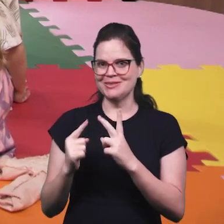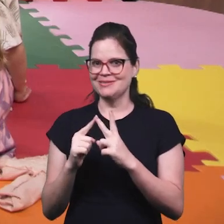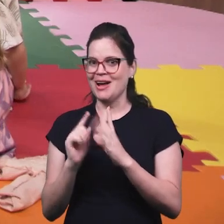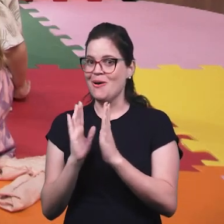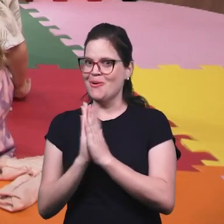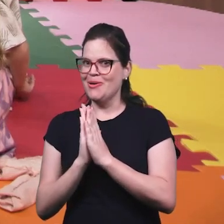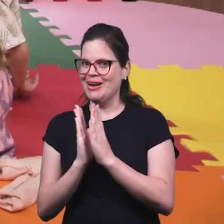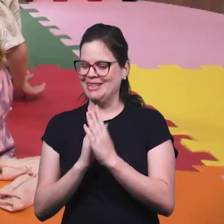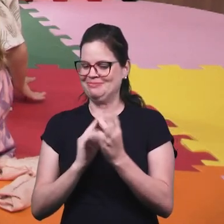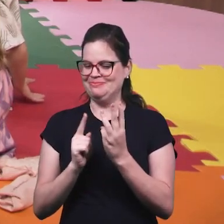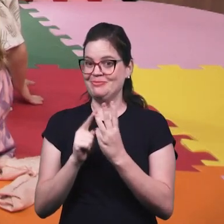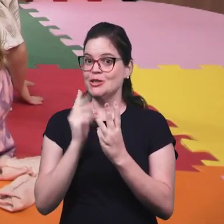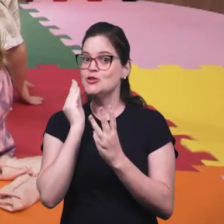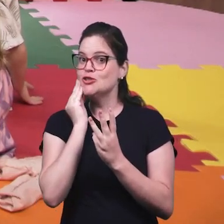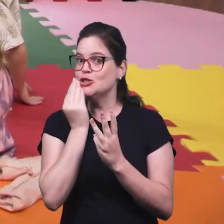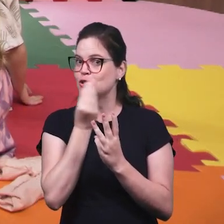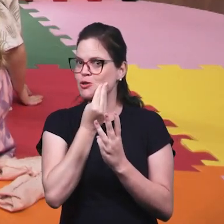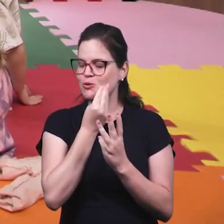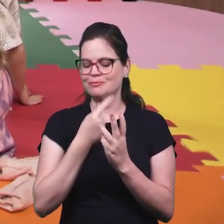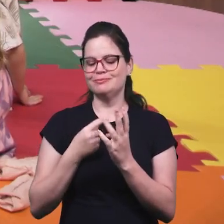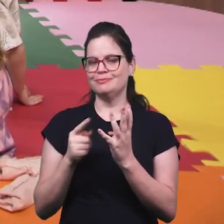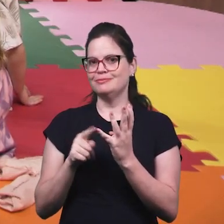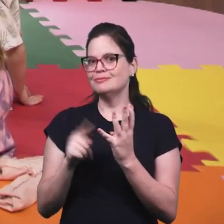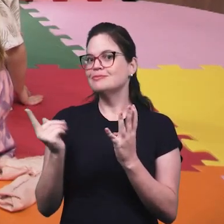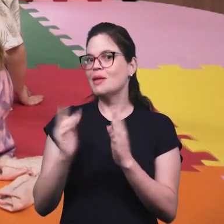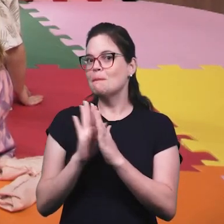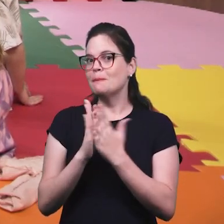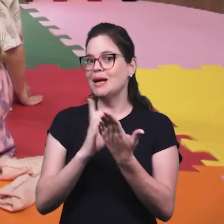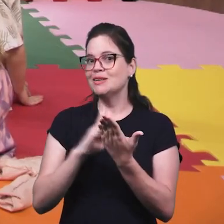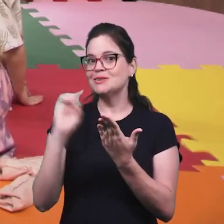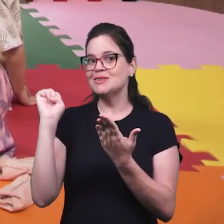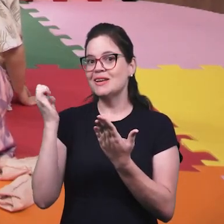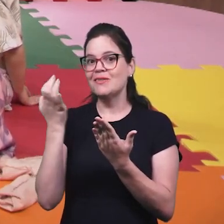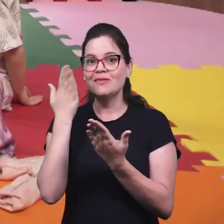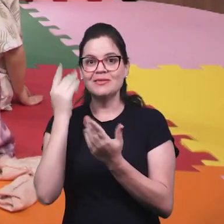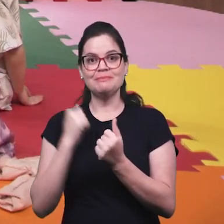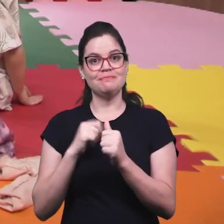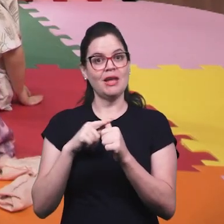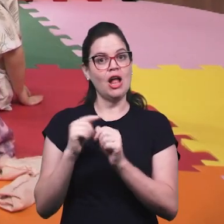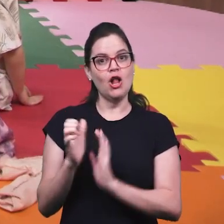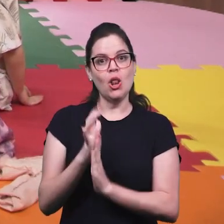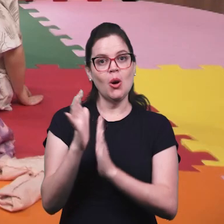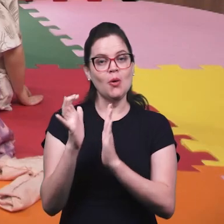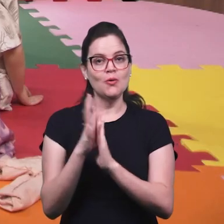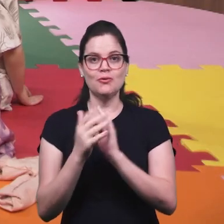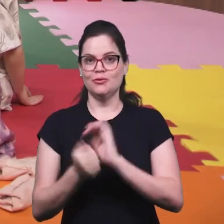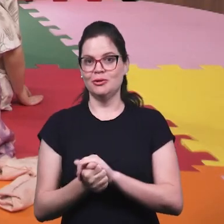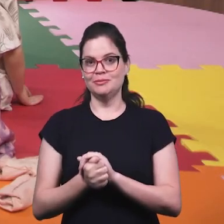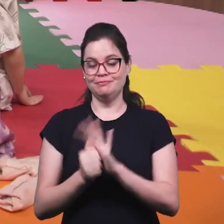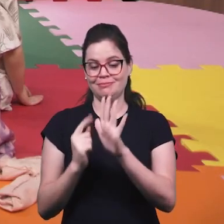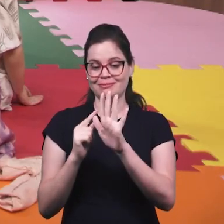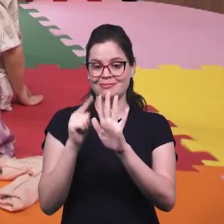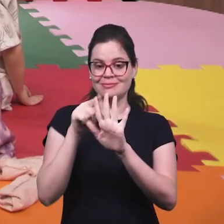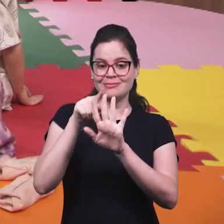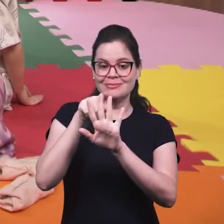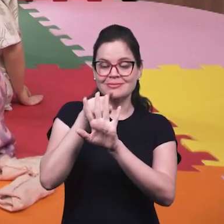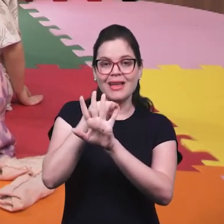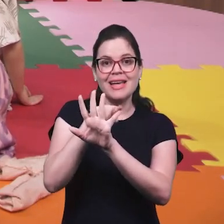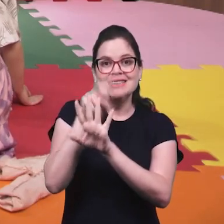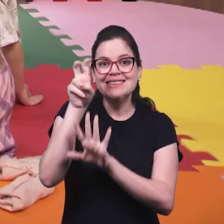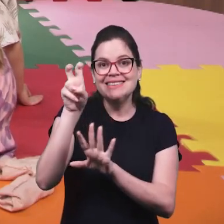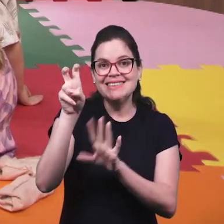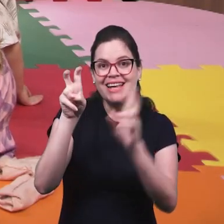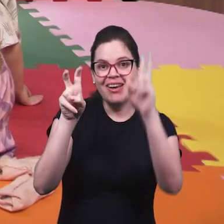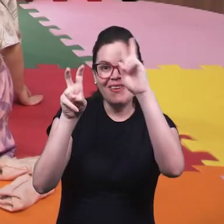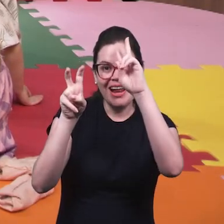oração, jejum, palavra revelada, louvor. Isso tudo são armas espirituais